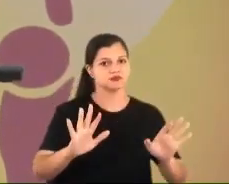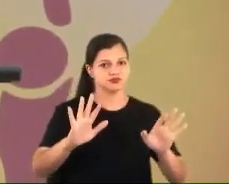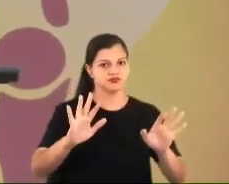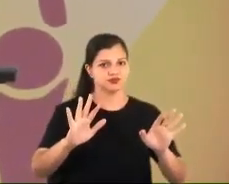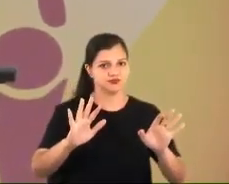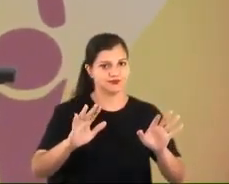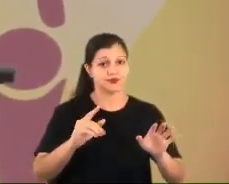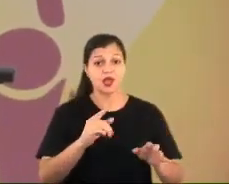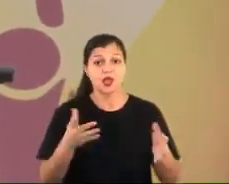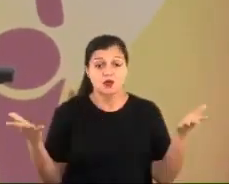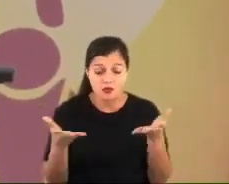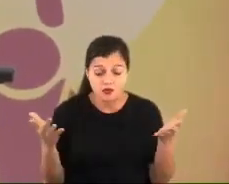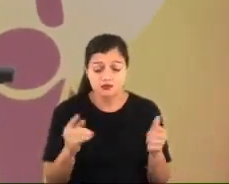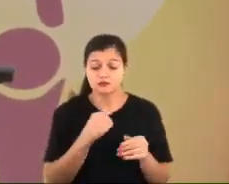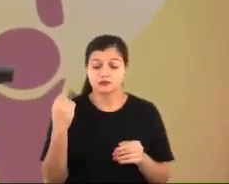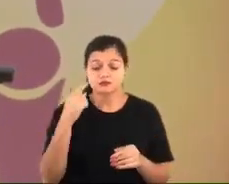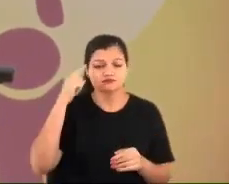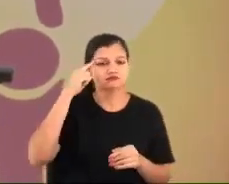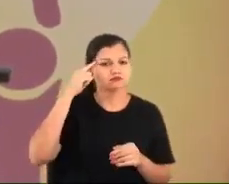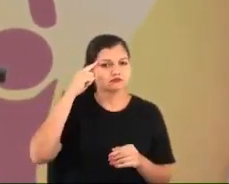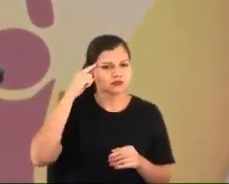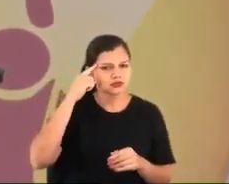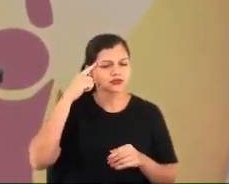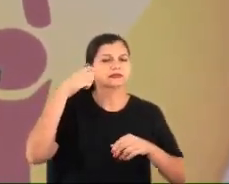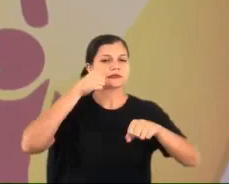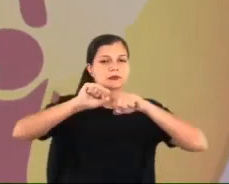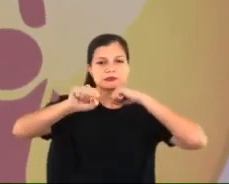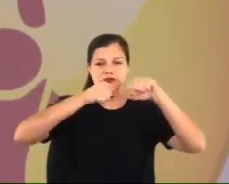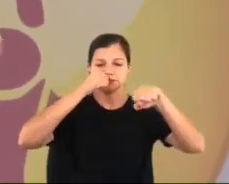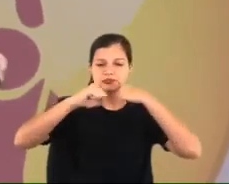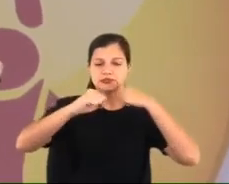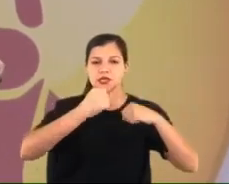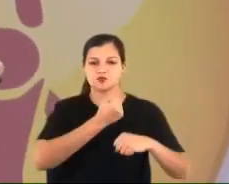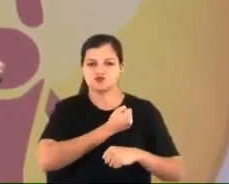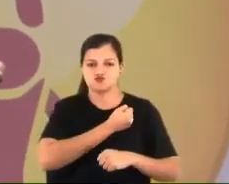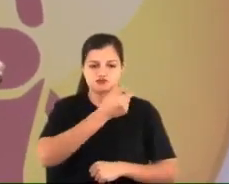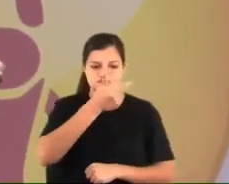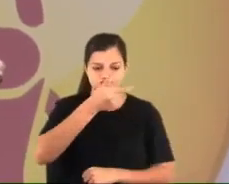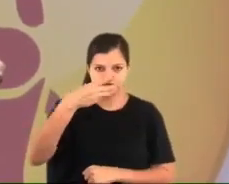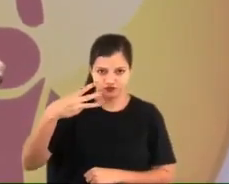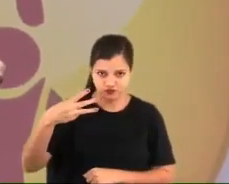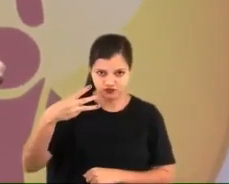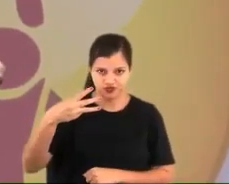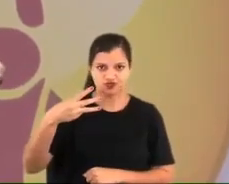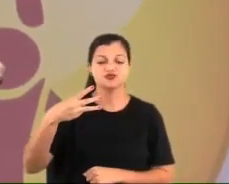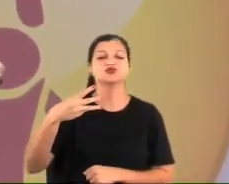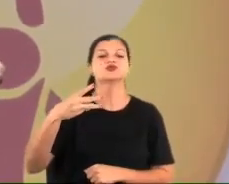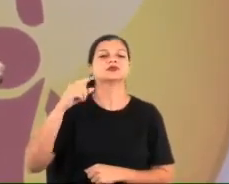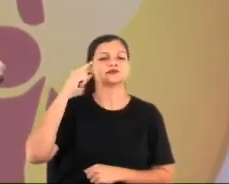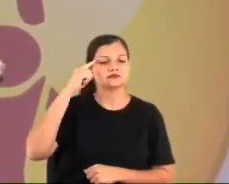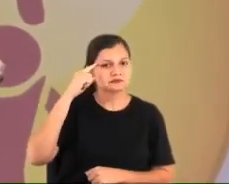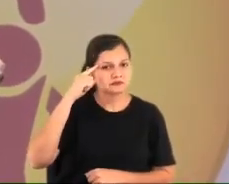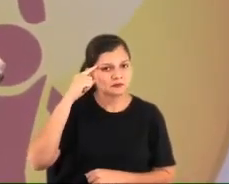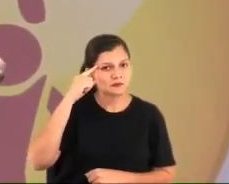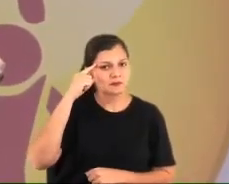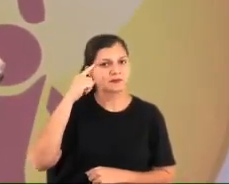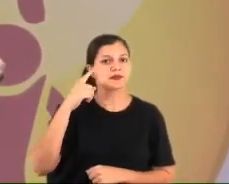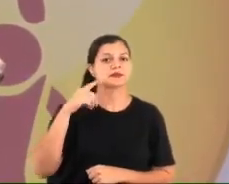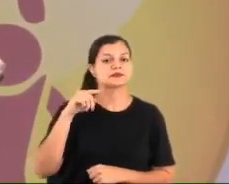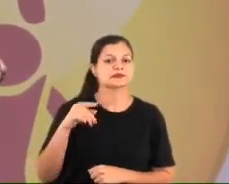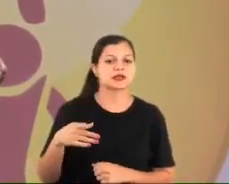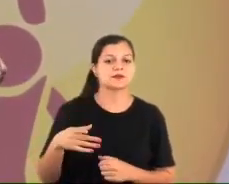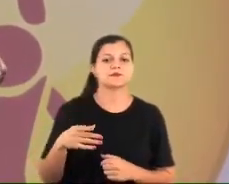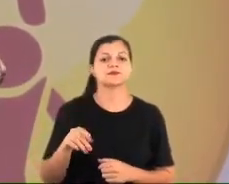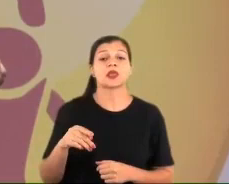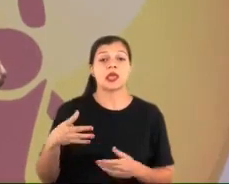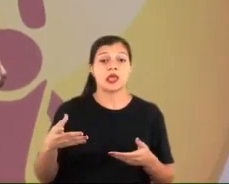Deus. São 6 versículos que eu recitei, esses versículos eu decorei na minha tenra infância espiritual, por isso que a tradução ainda é um